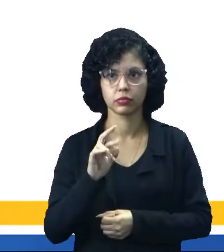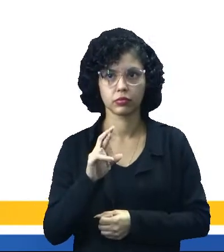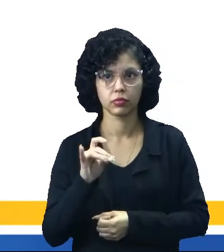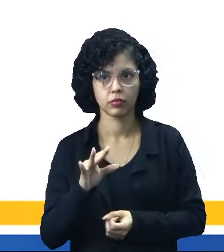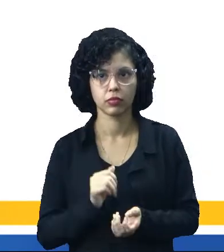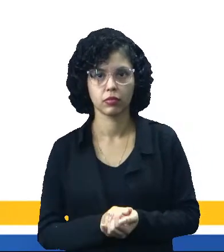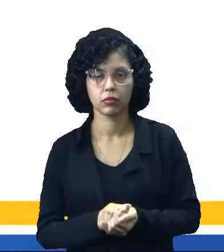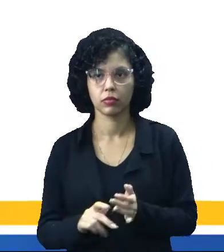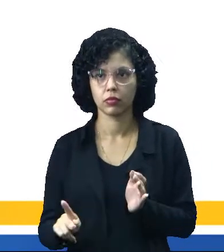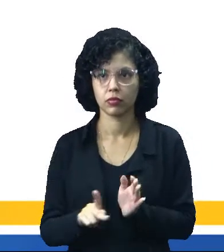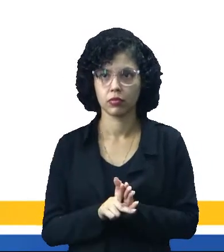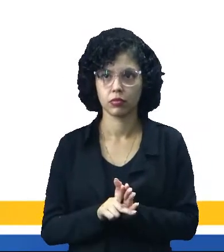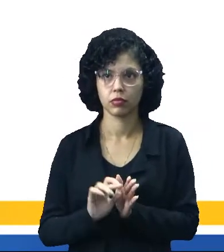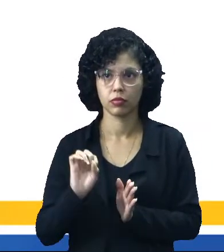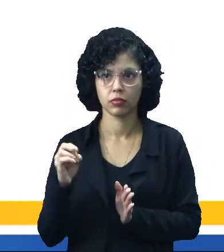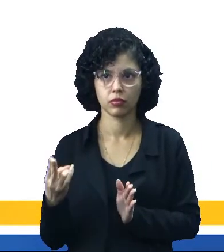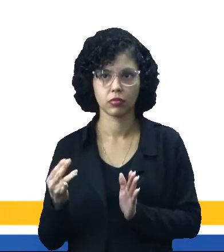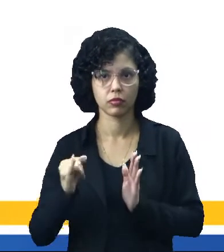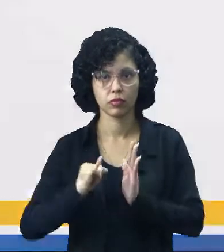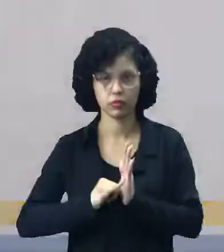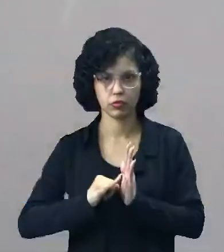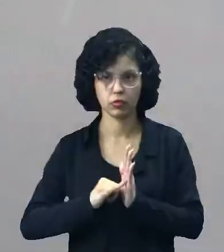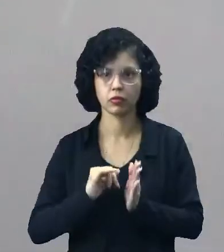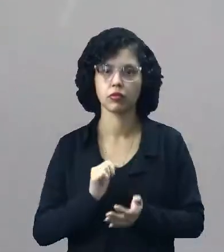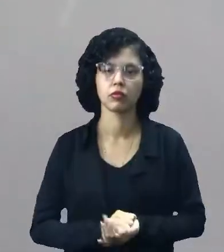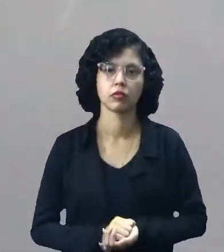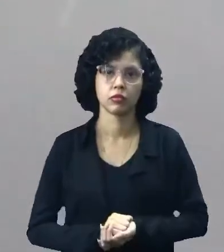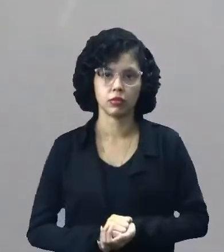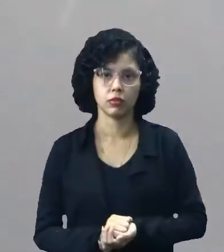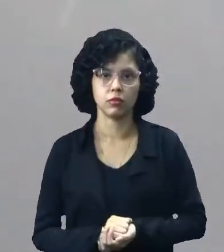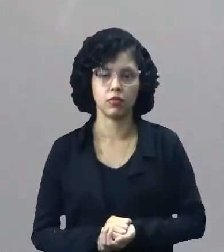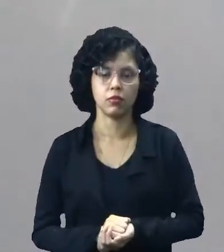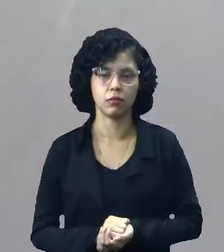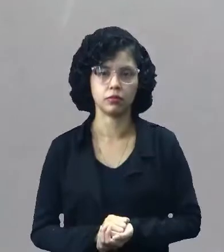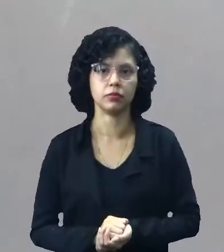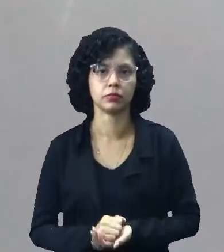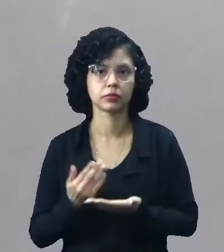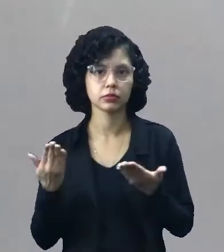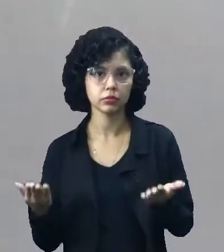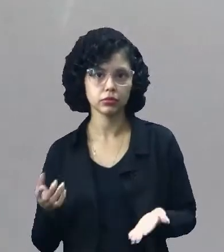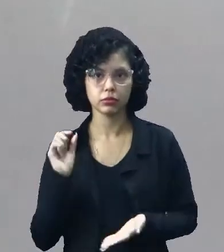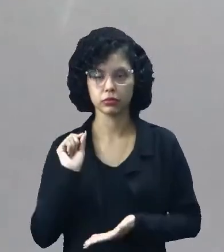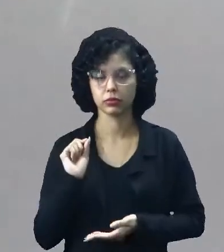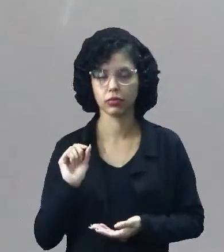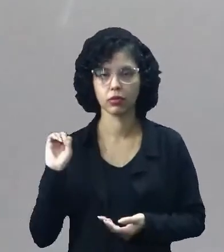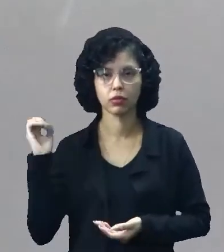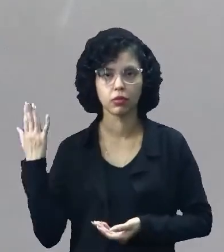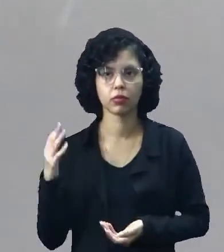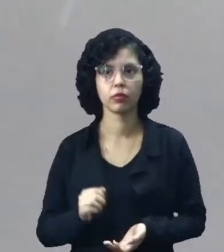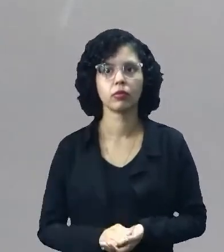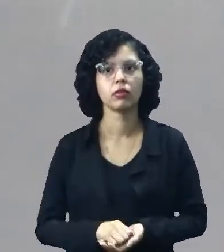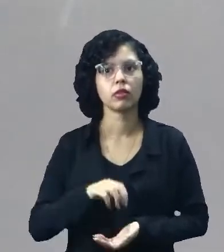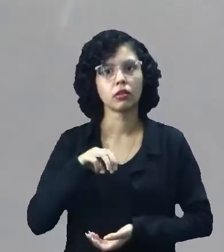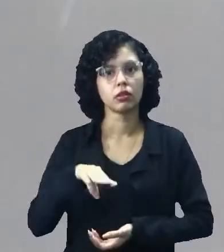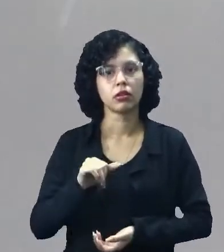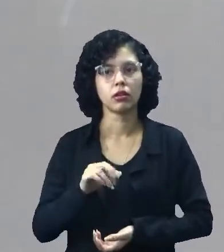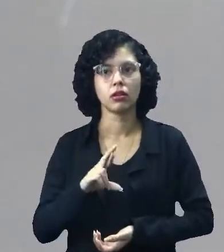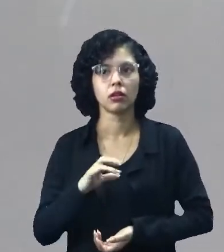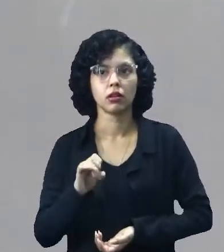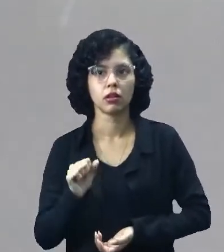imóveis pertencem a alguém ou a uma instituição. Então, o que se cria, né? O Marx falava da